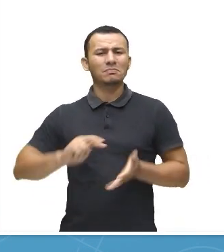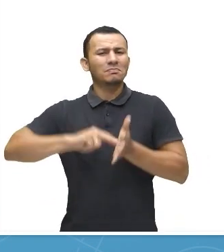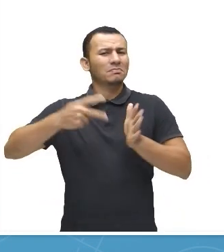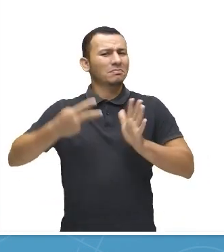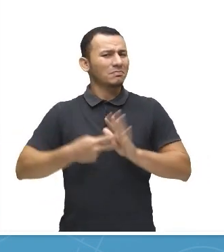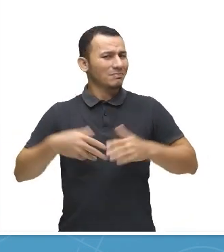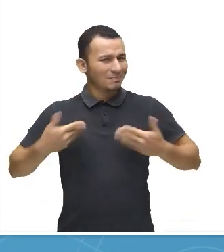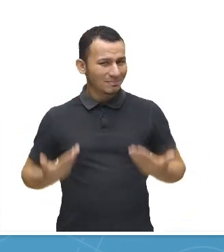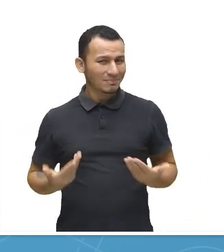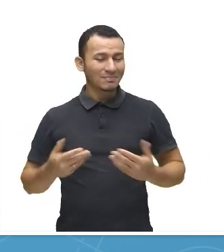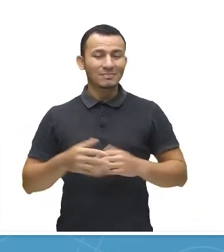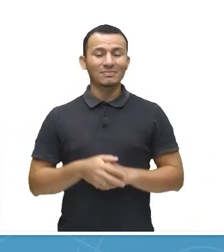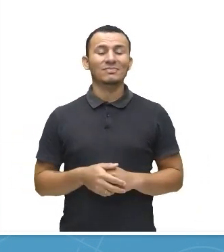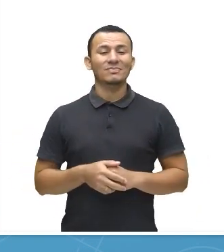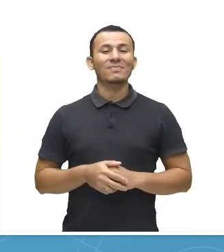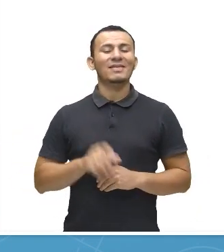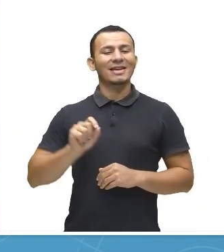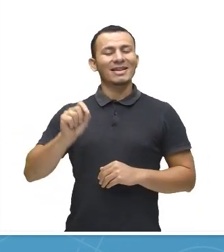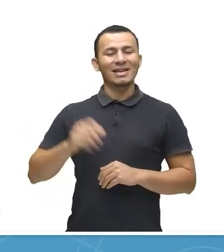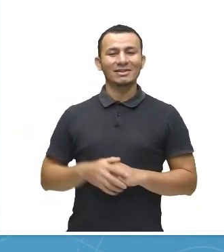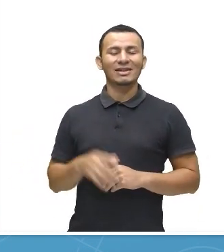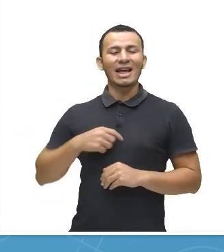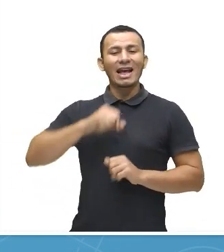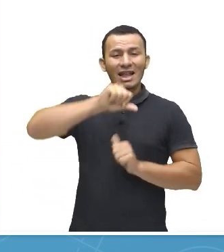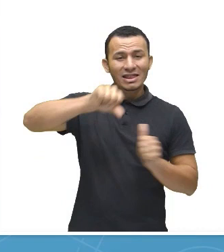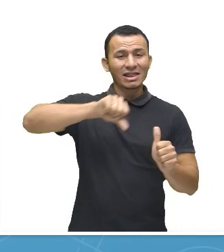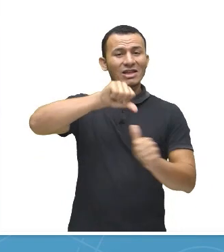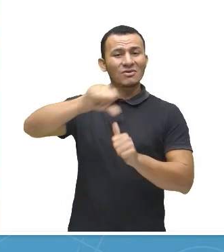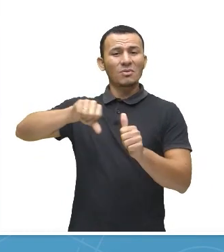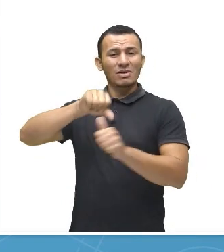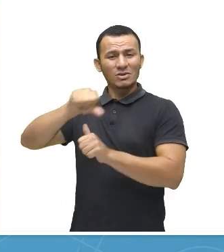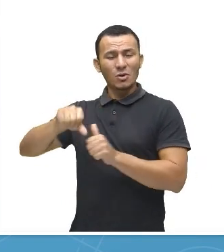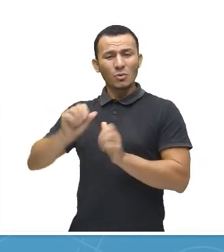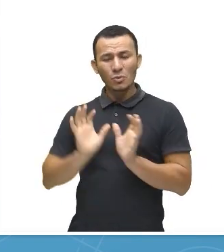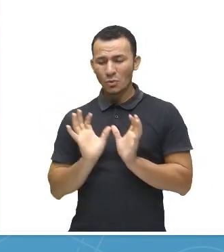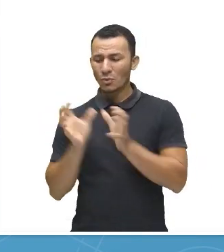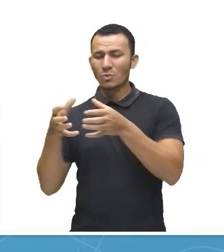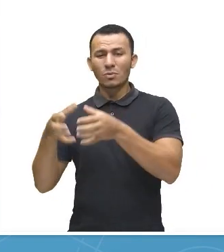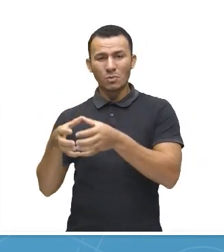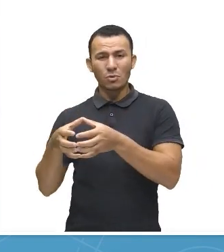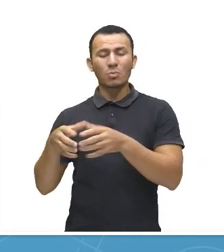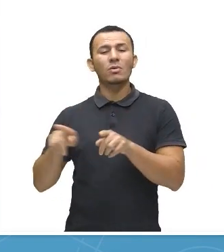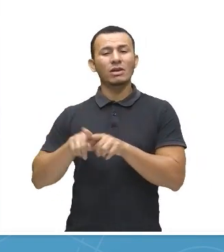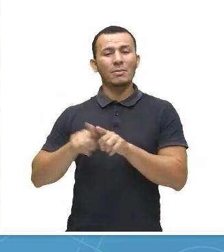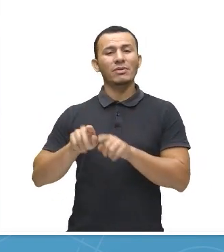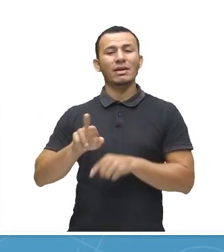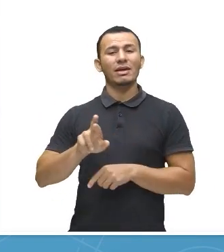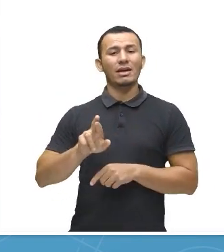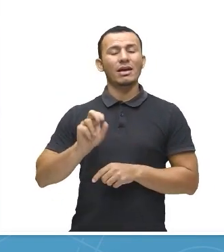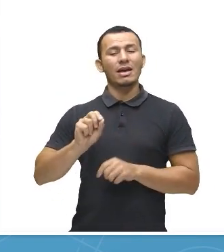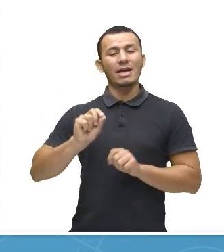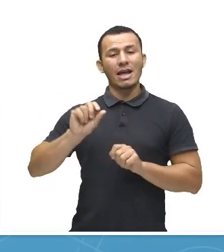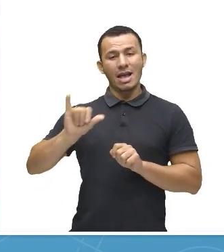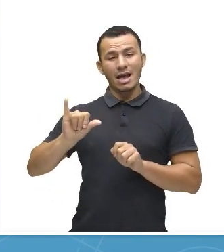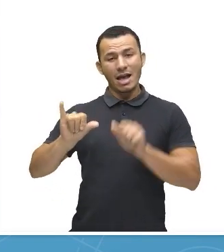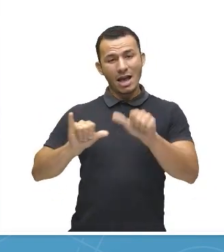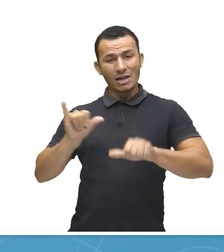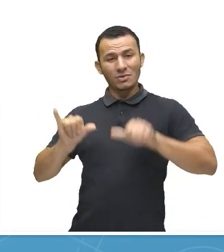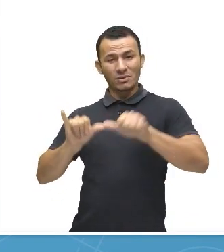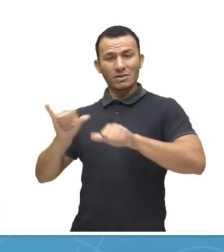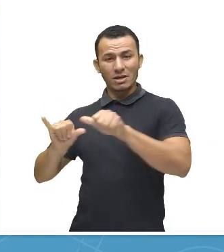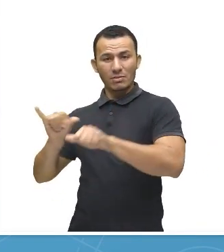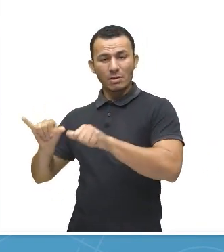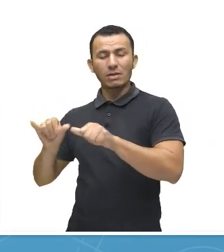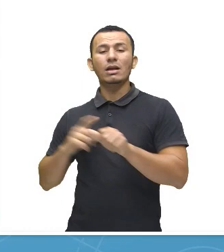metabolismo? O metabolismo é o conjunto de transformações chamadas também de reações químicas que ocorrem